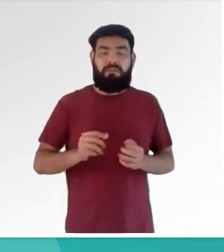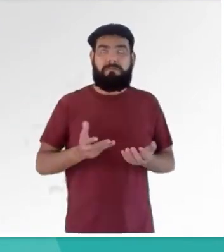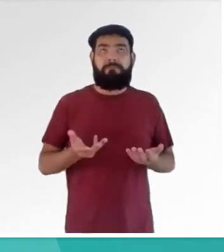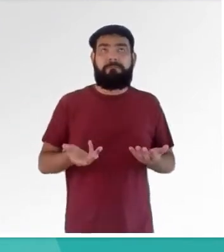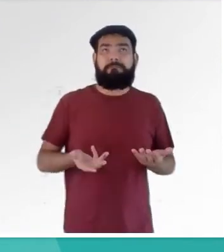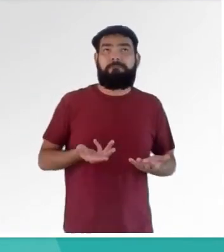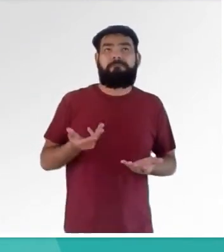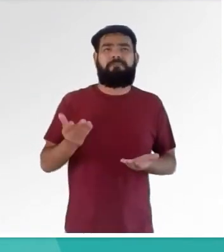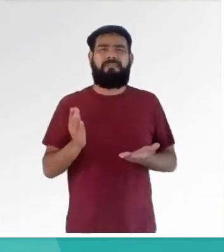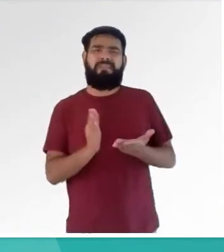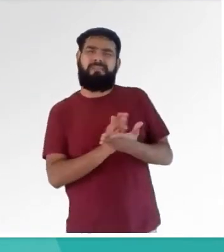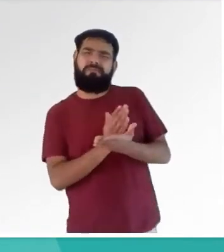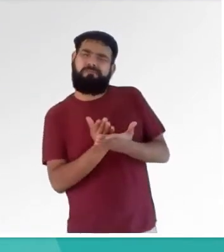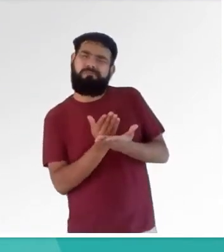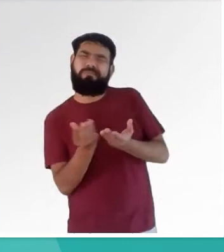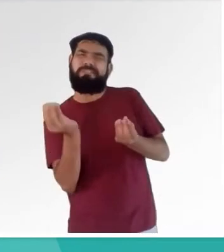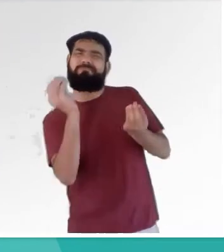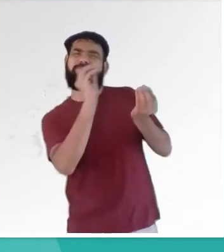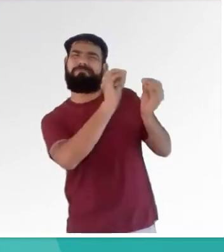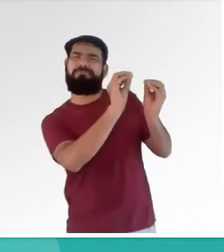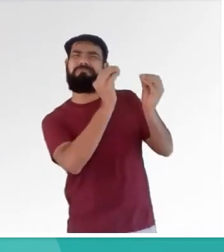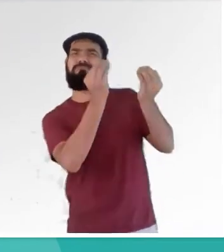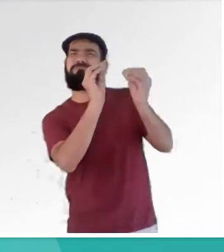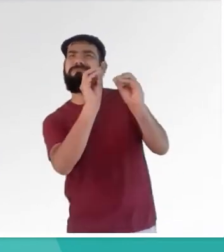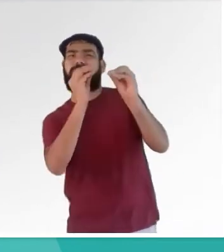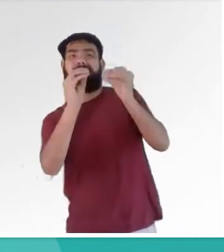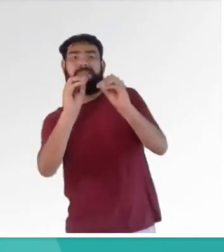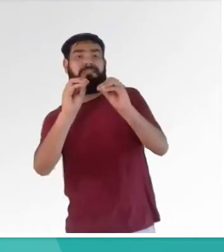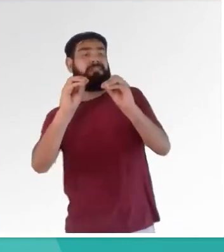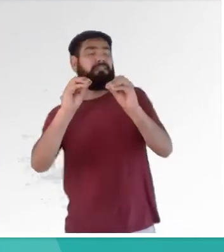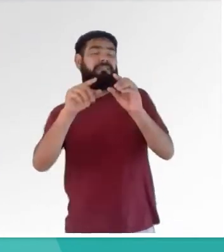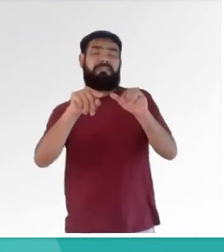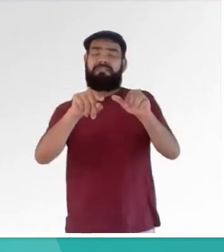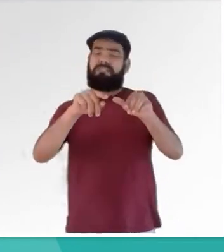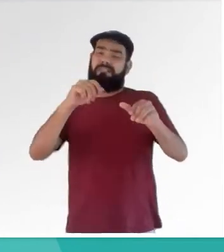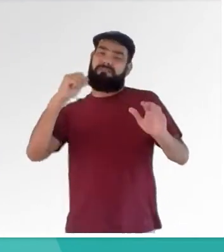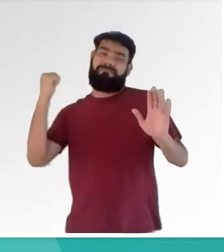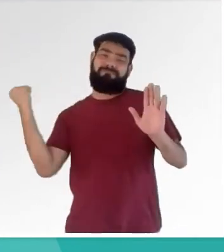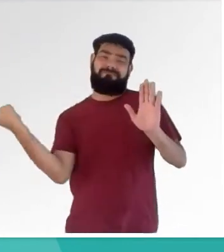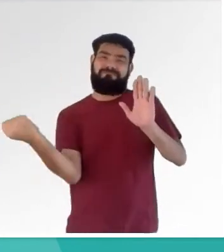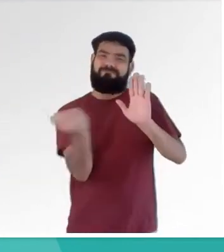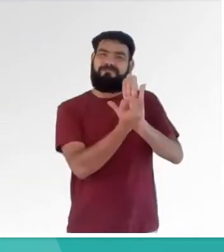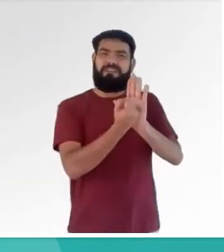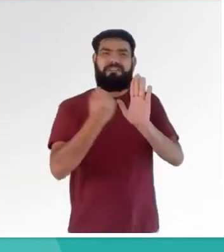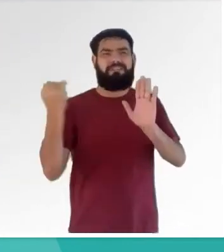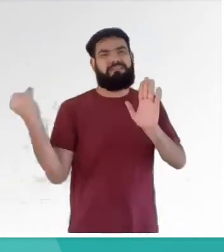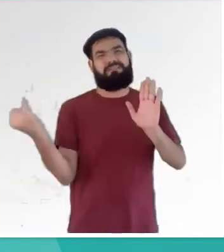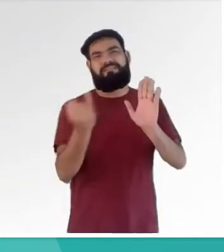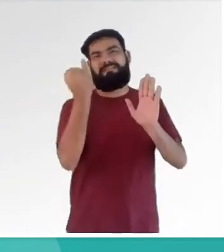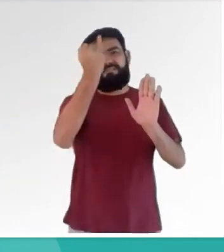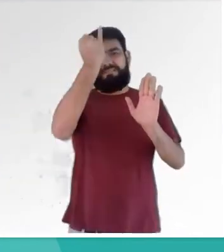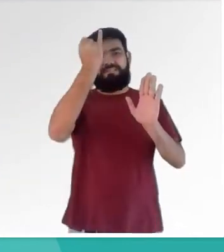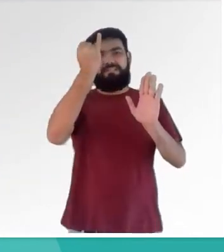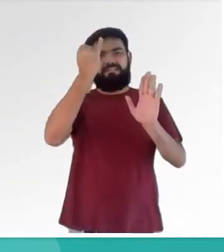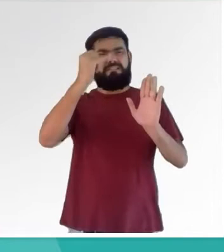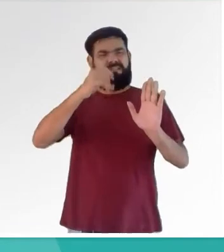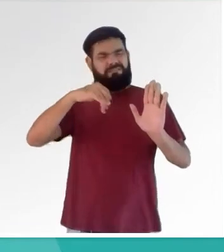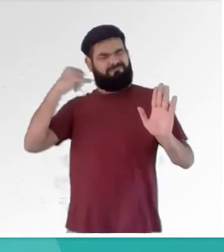alguns elementos que são assim marcantes, né? Que são